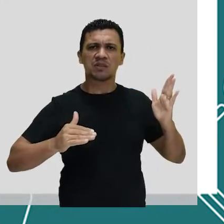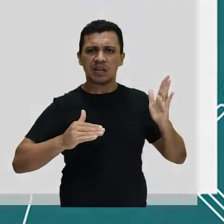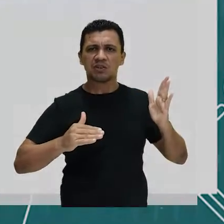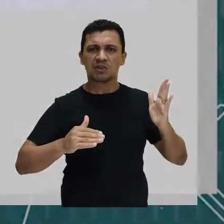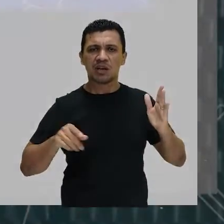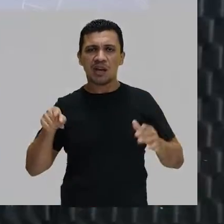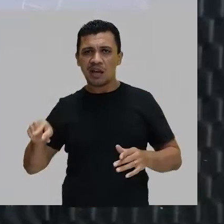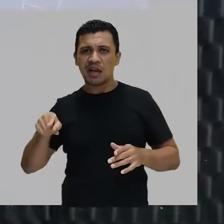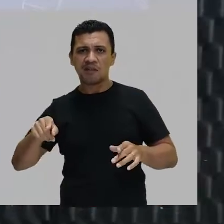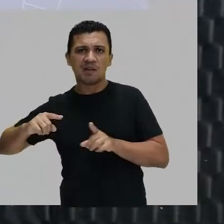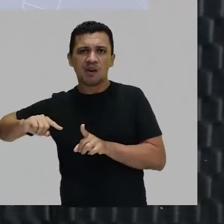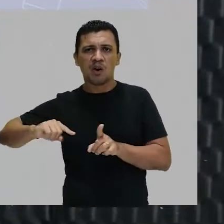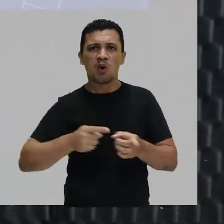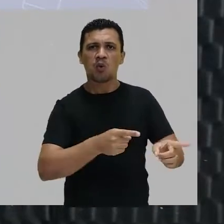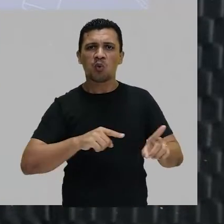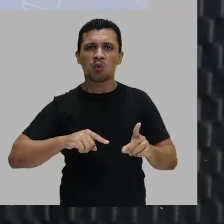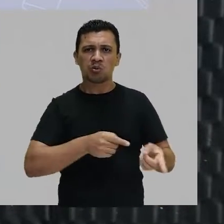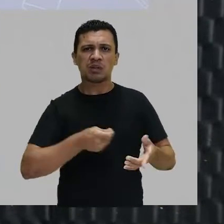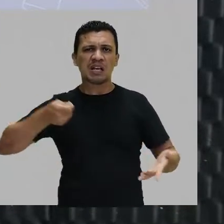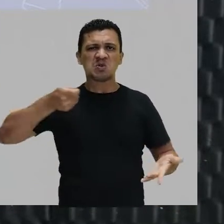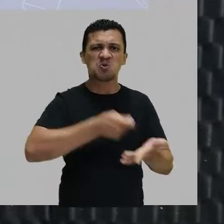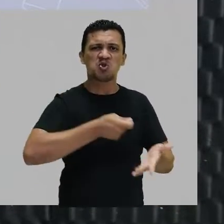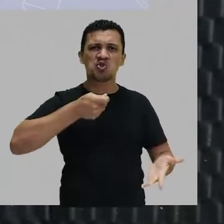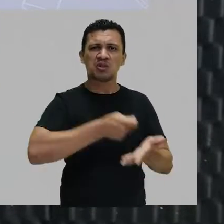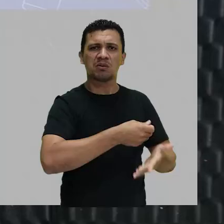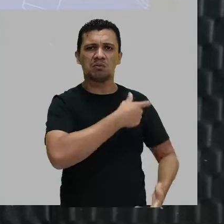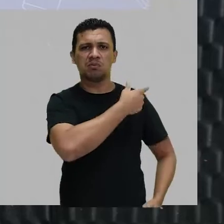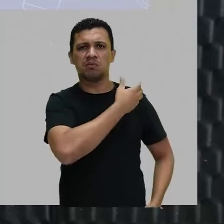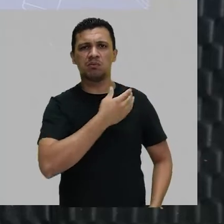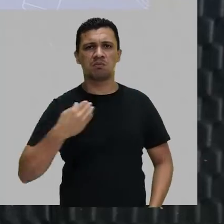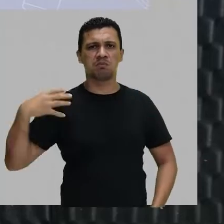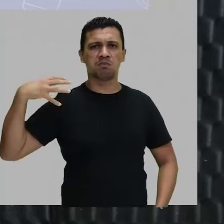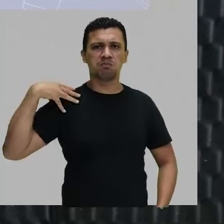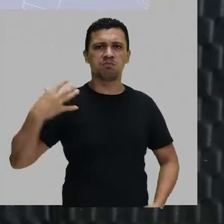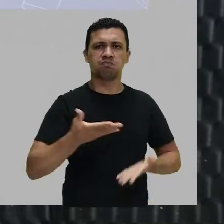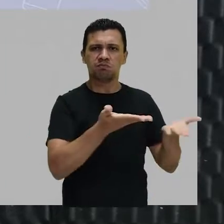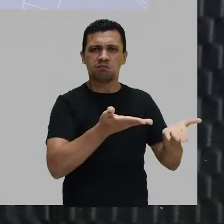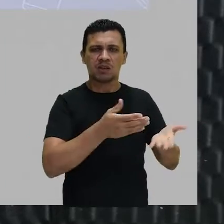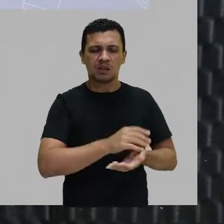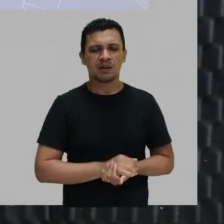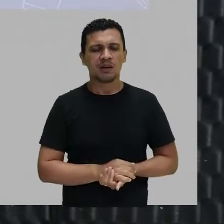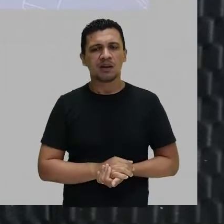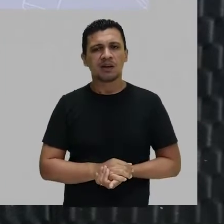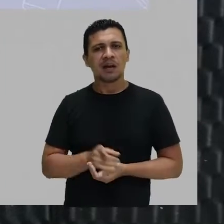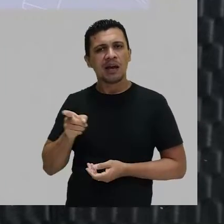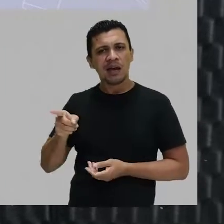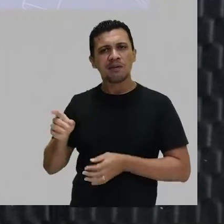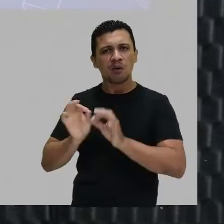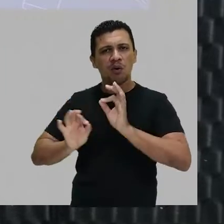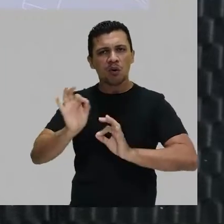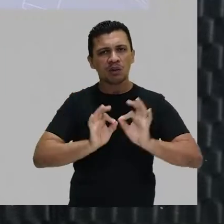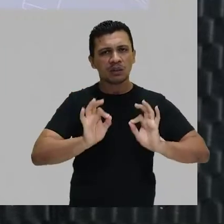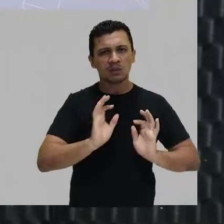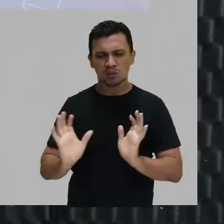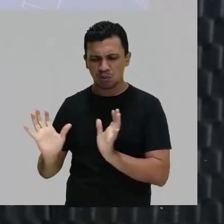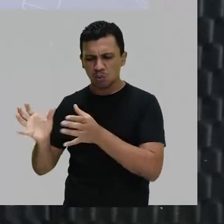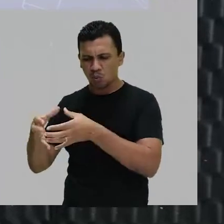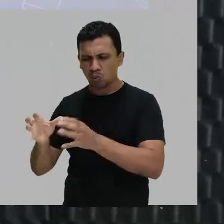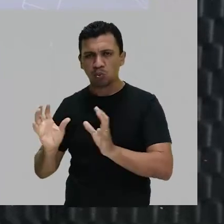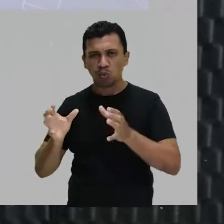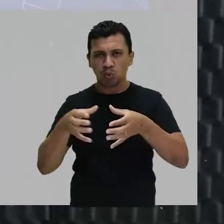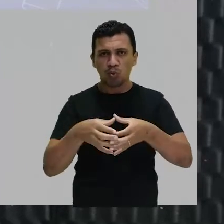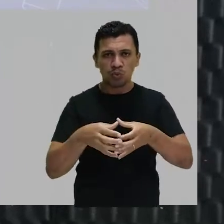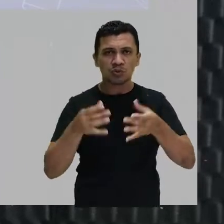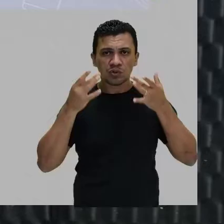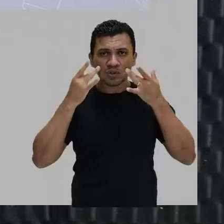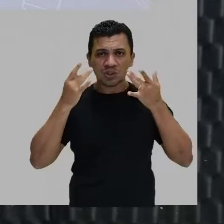ditadura militar. Né? Filho de intelectuais, ele organizou grupos de teatro, inclusive criou